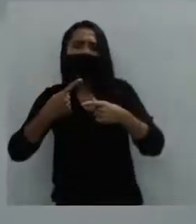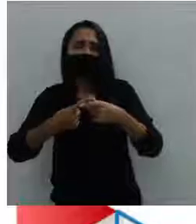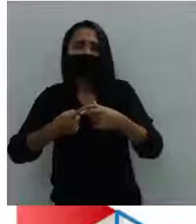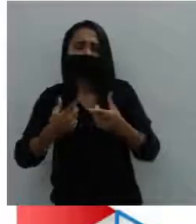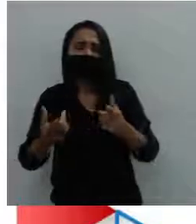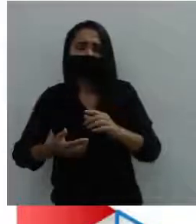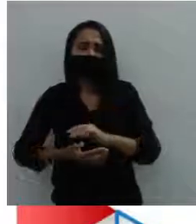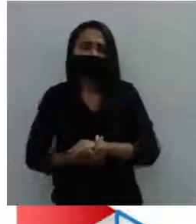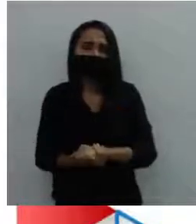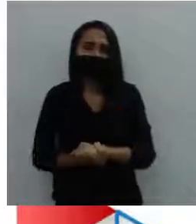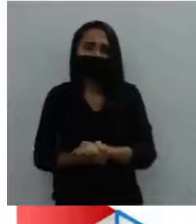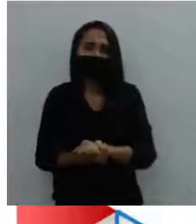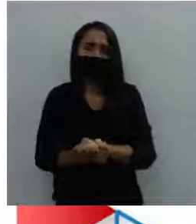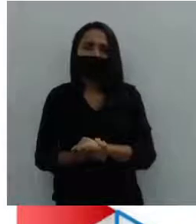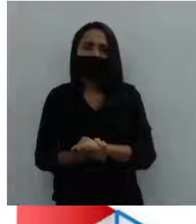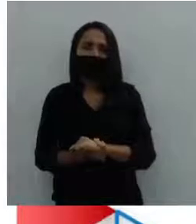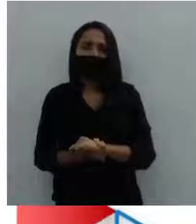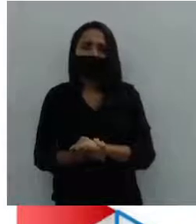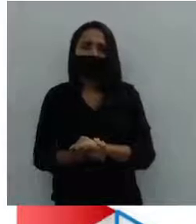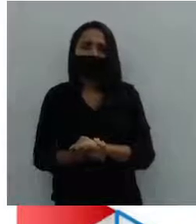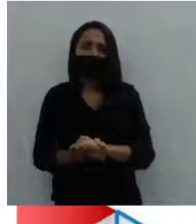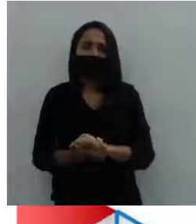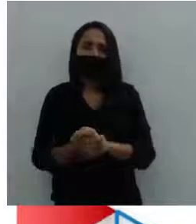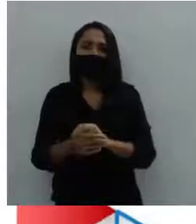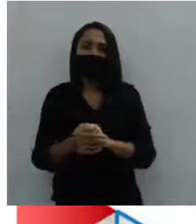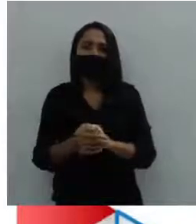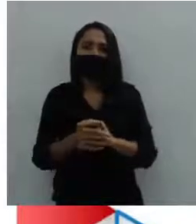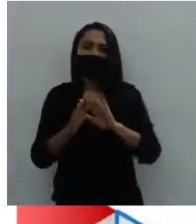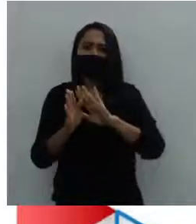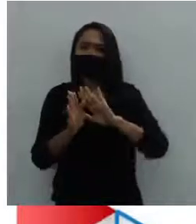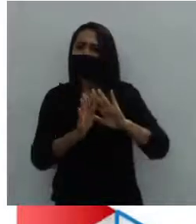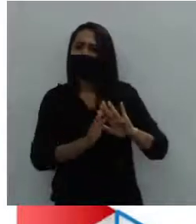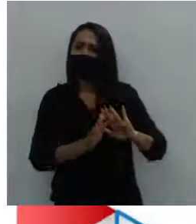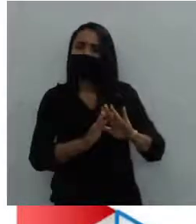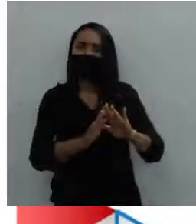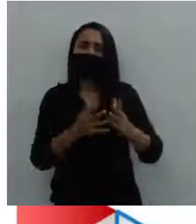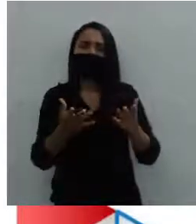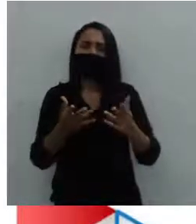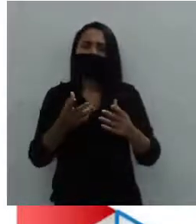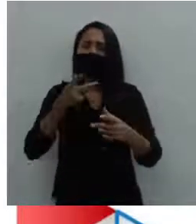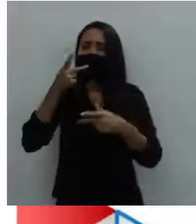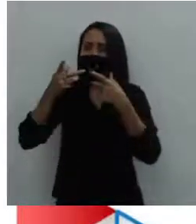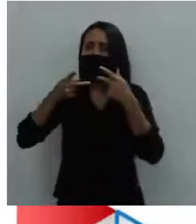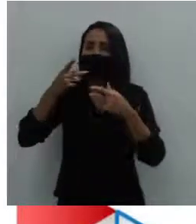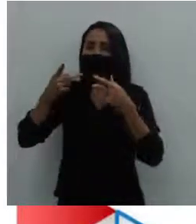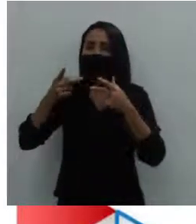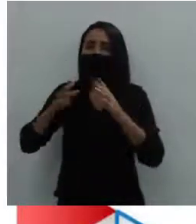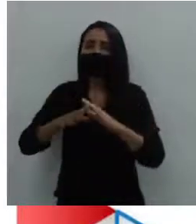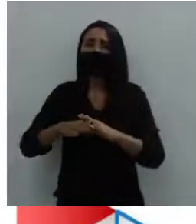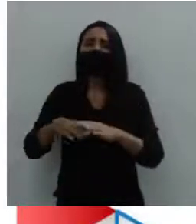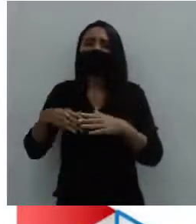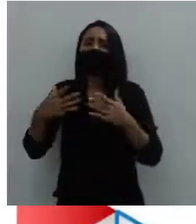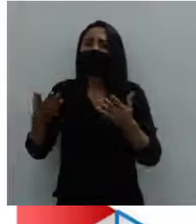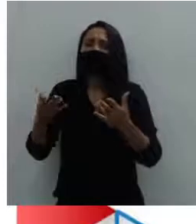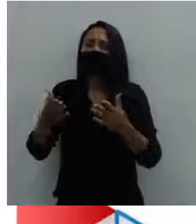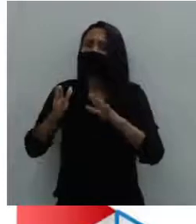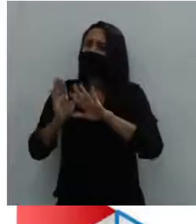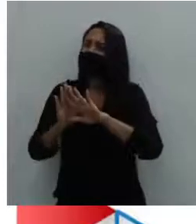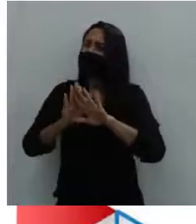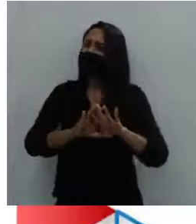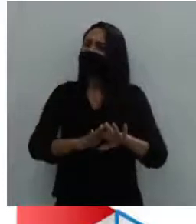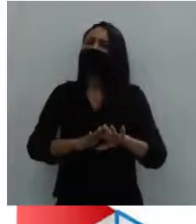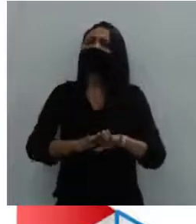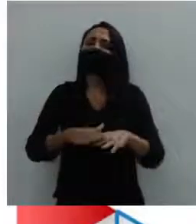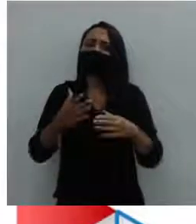alguma coisa neste mundo? Deixe-me, senhora, disse a linha. Que a